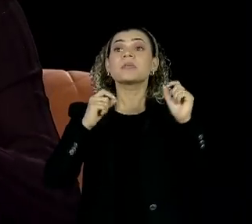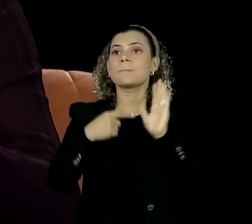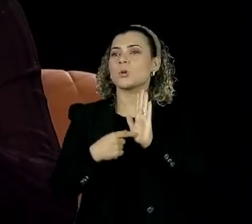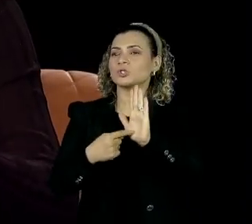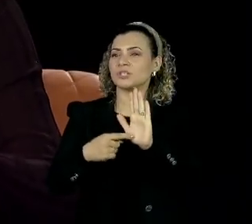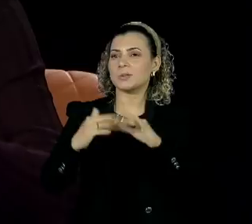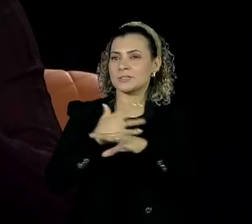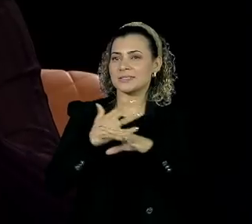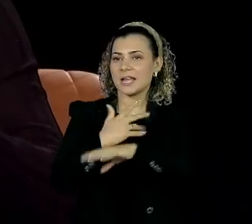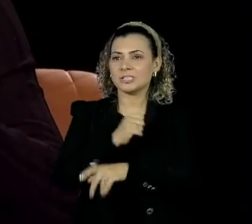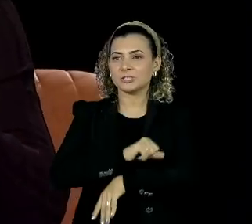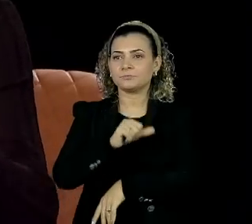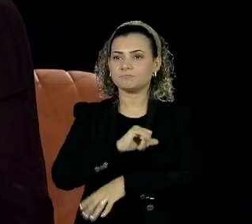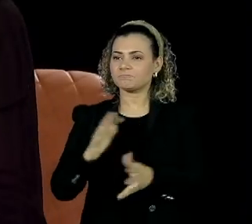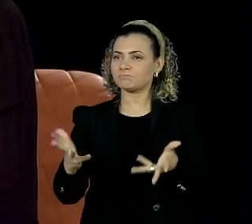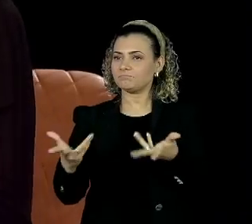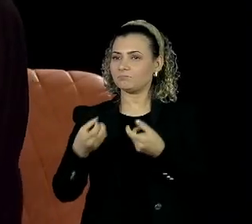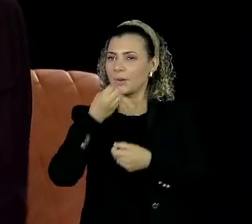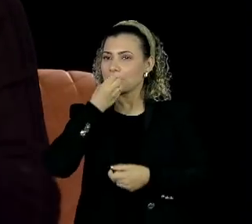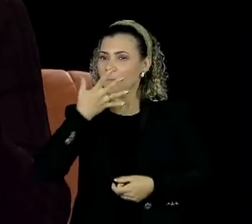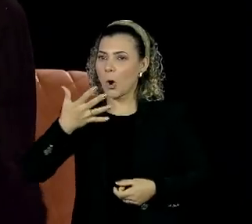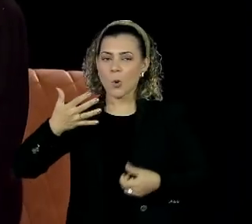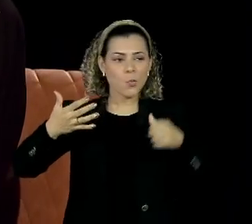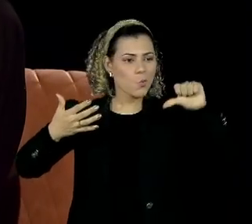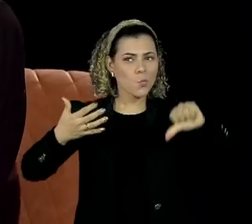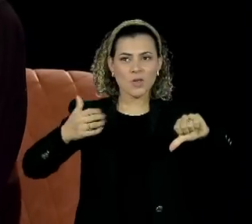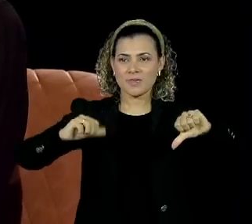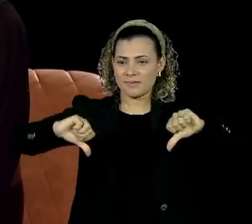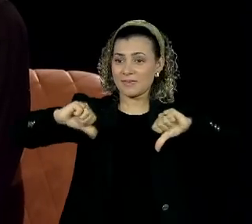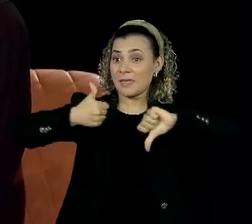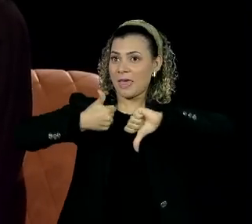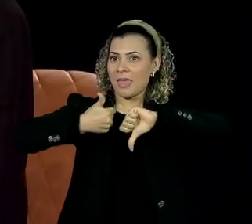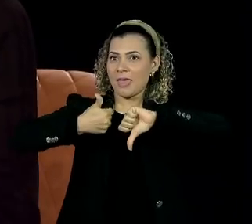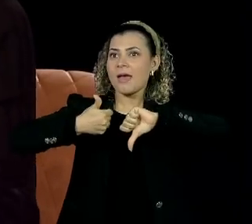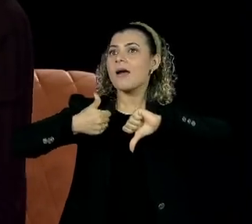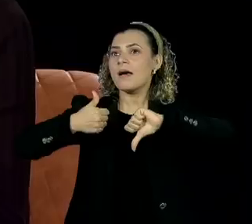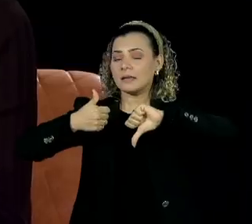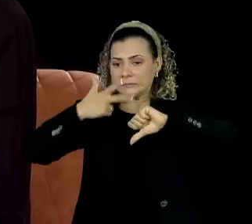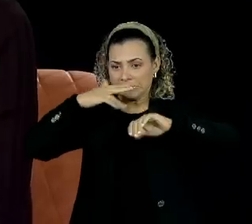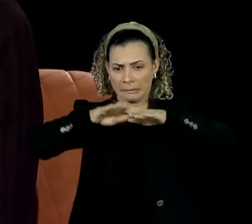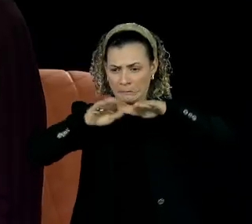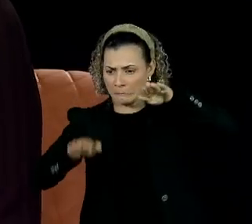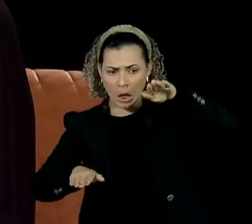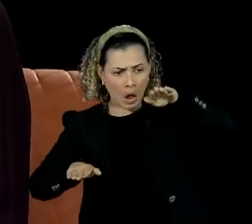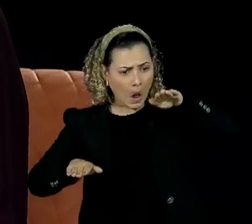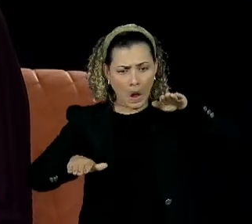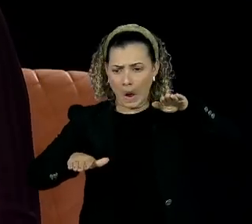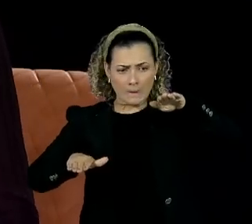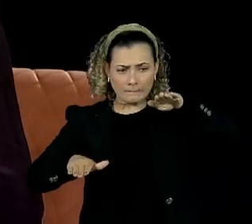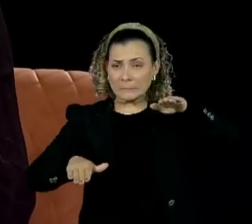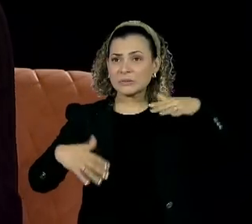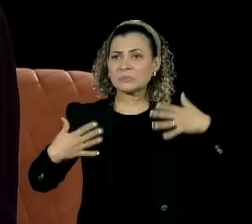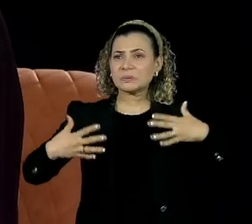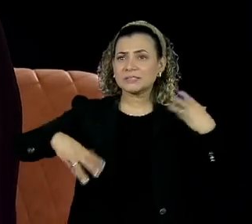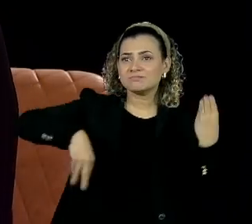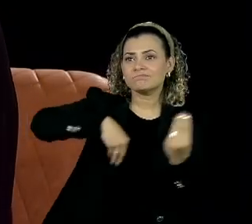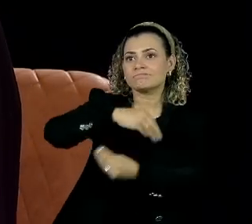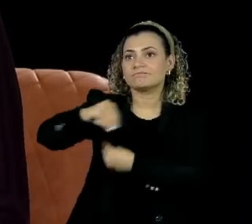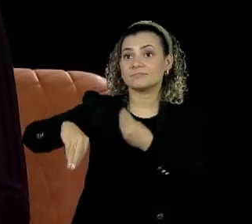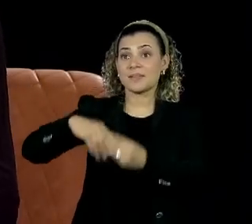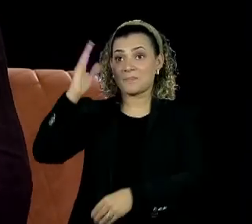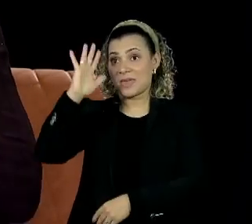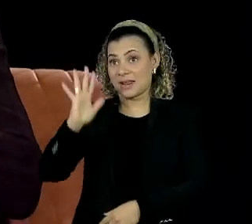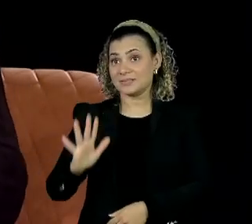sangue quente, né, do melhor e do pior do Brasil, mas uma síntese do Brasil, da desigualdade, né, e da mistura que é o